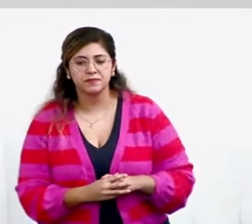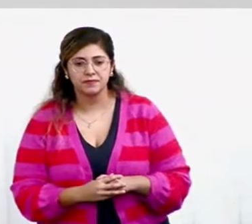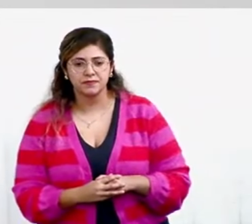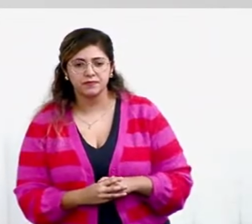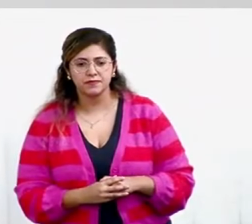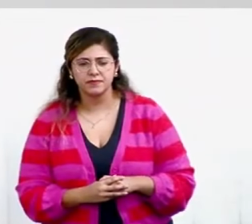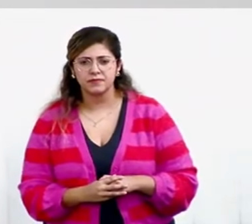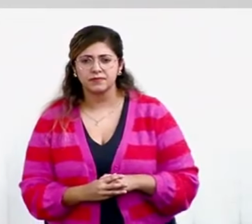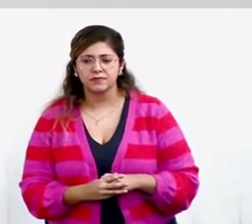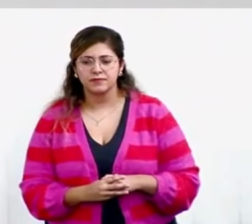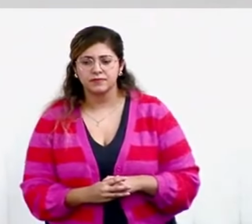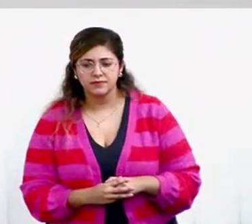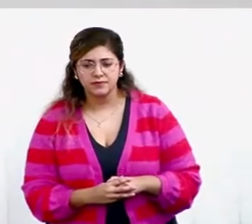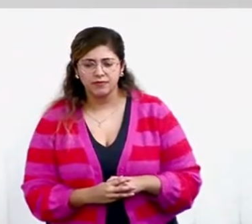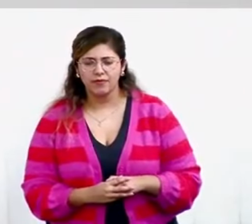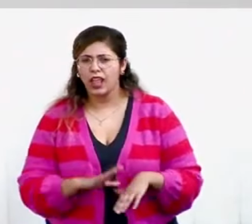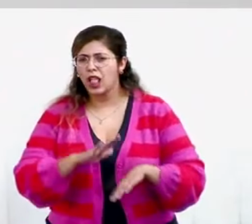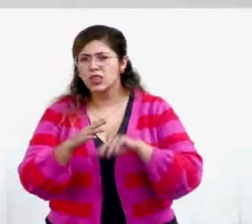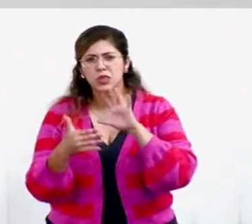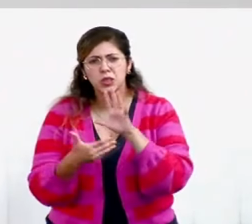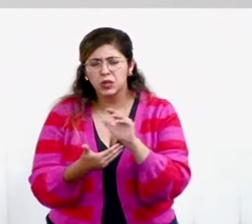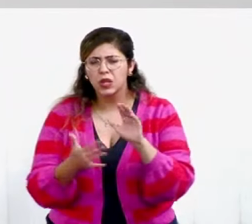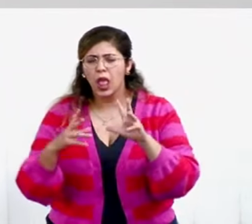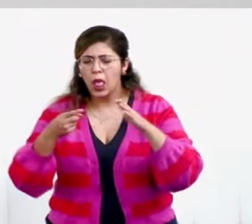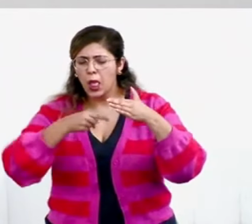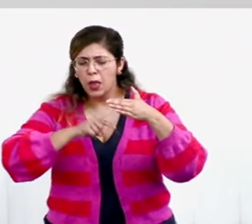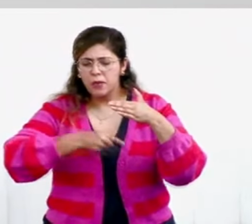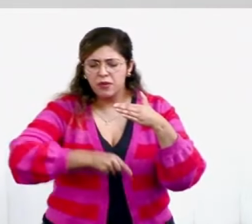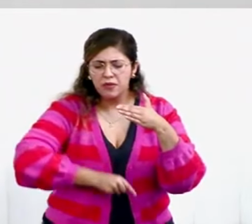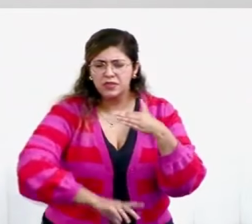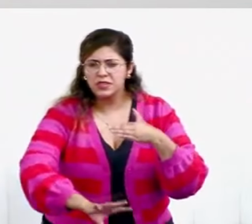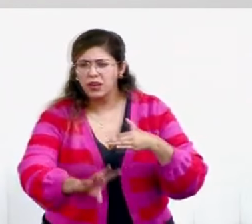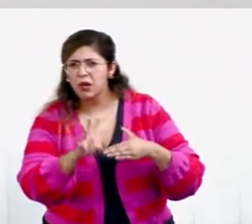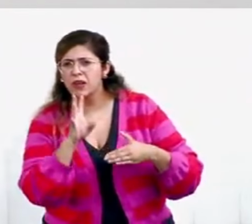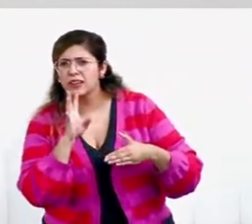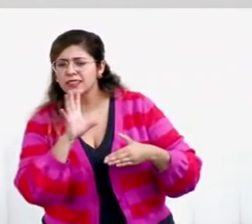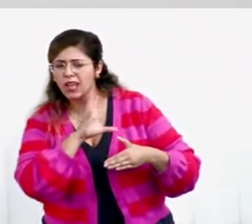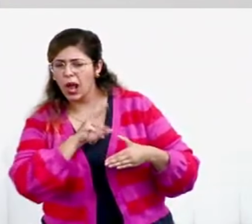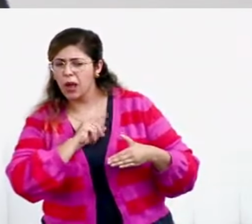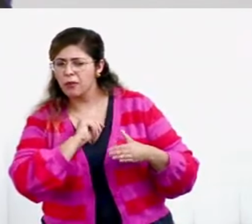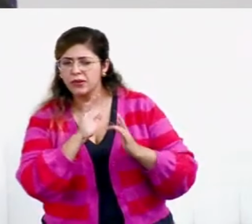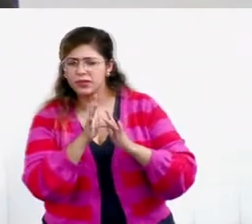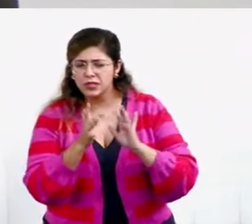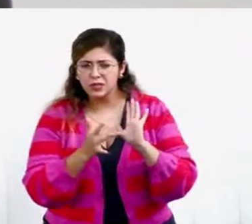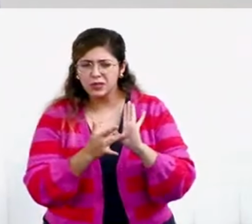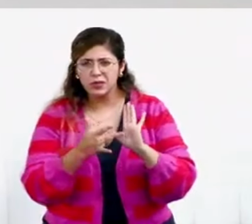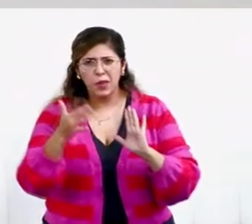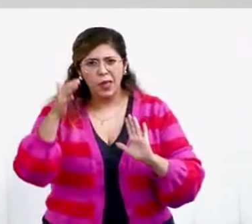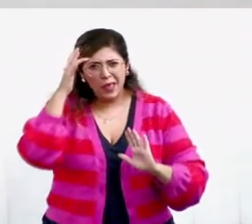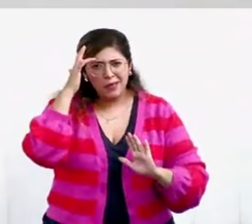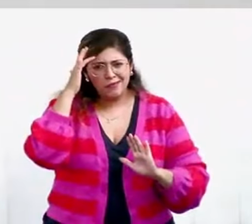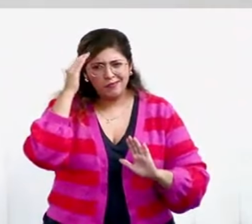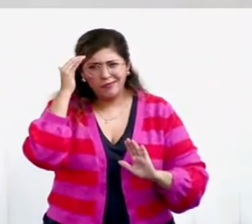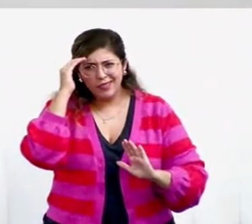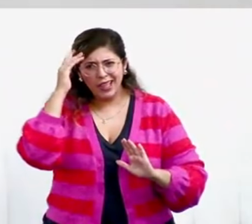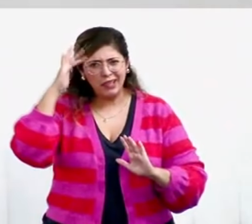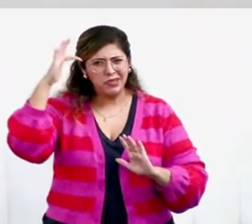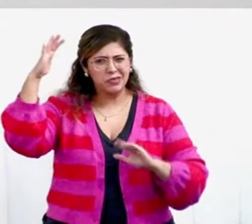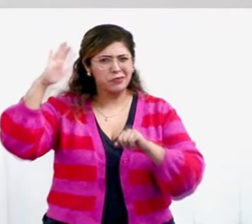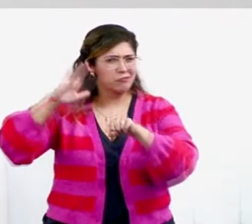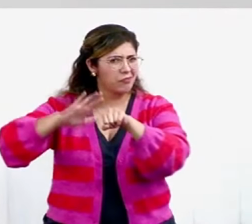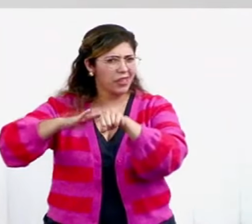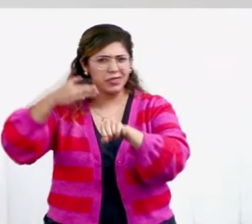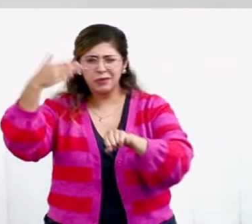comprimento, a altura, a profundidade, e conhecer o amor de Cristo que excede todo entendimento, e assim